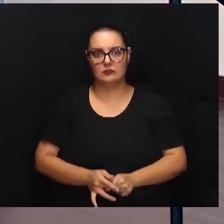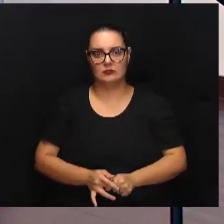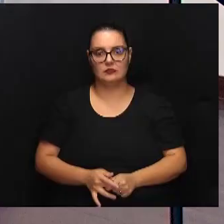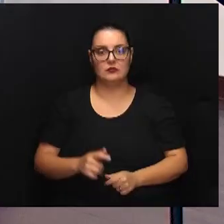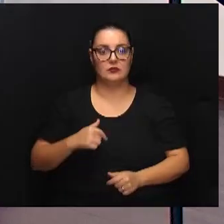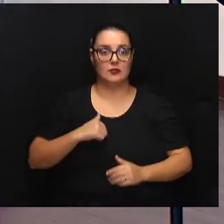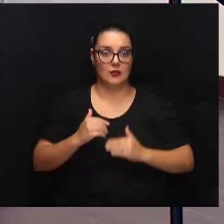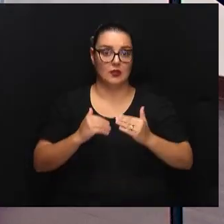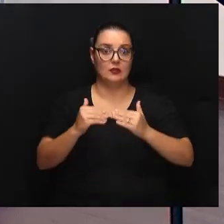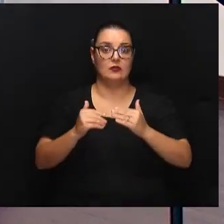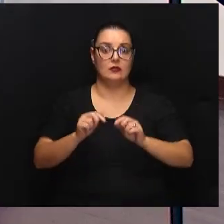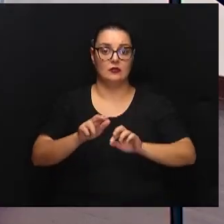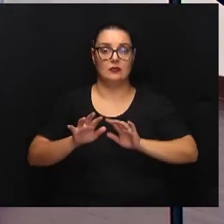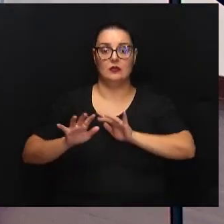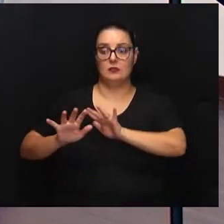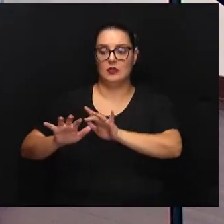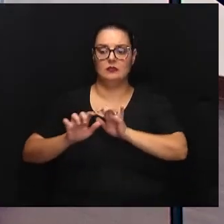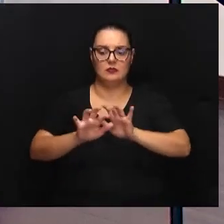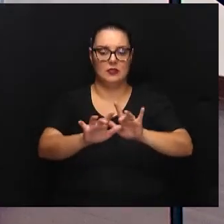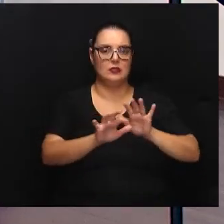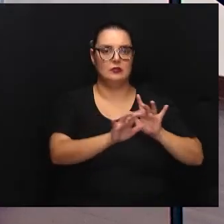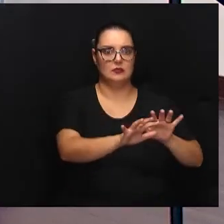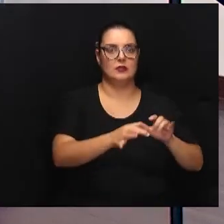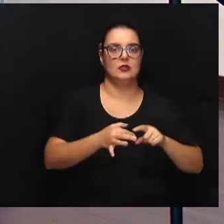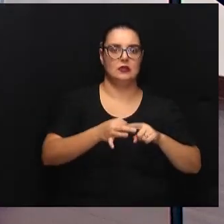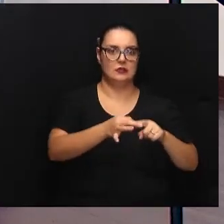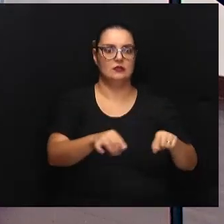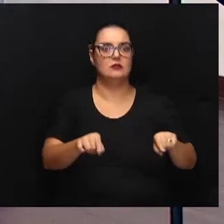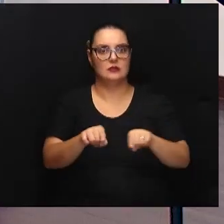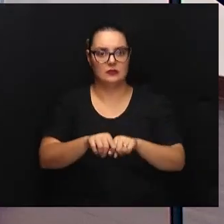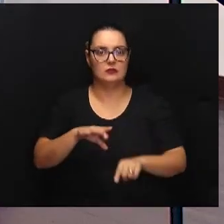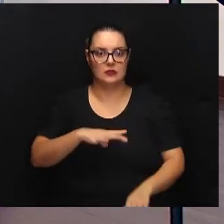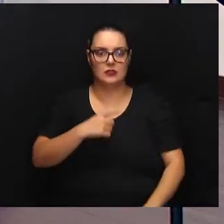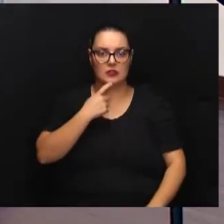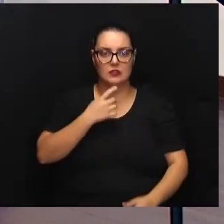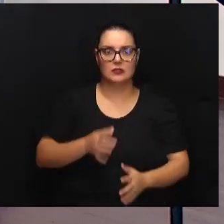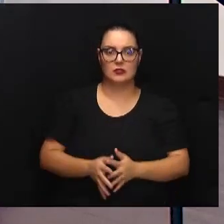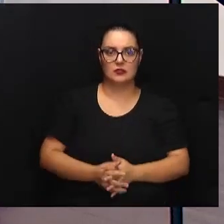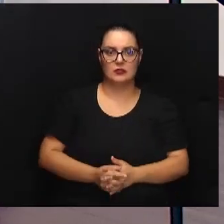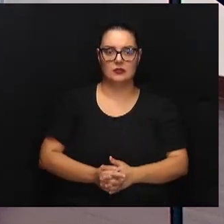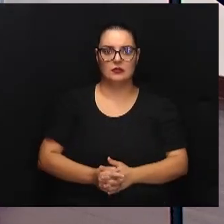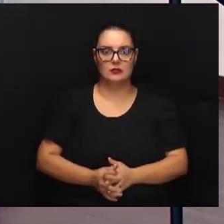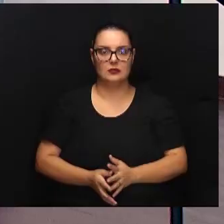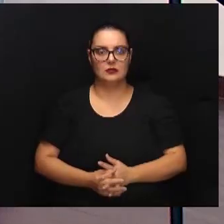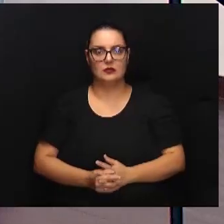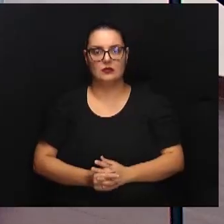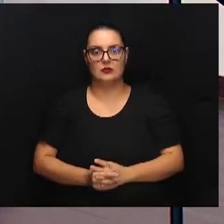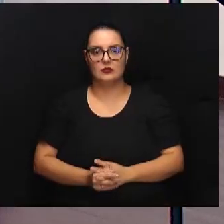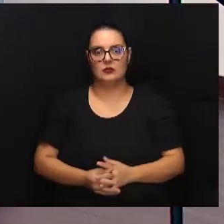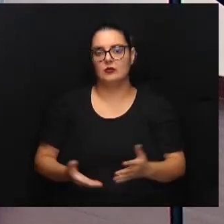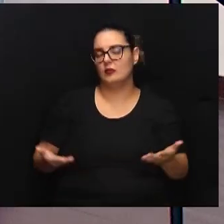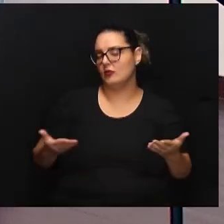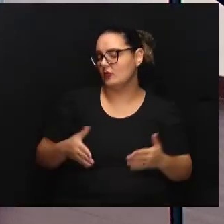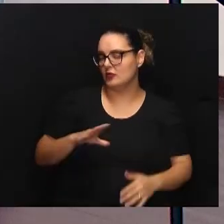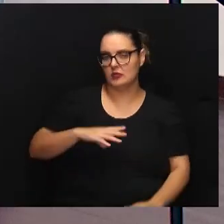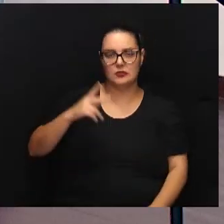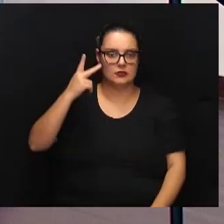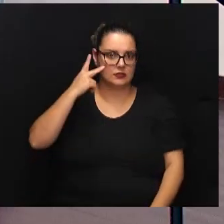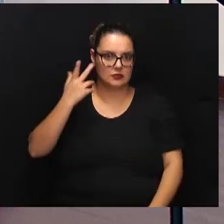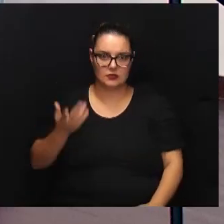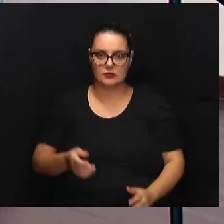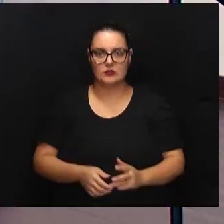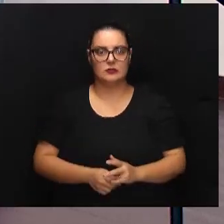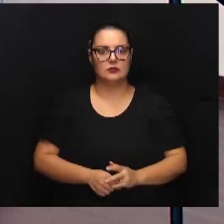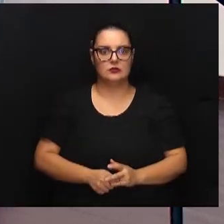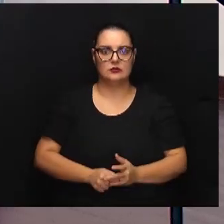nas periferias da cidade, né? Então, hoje nós temos na cidade de São Paulo, não sei exatamente qual é o